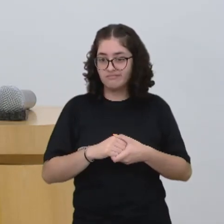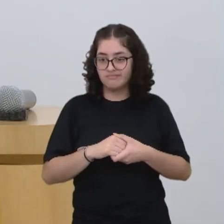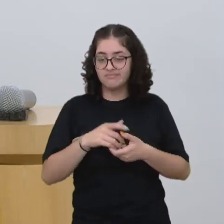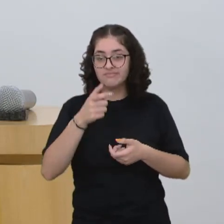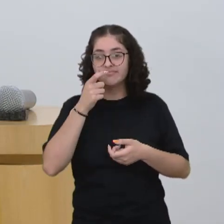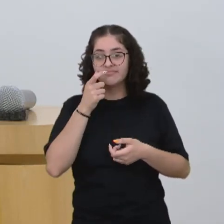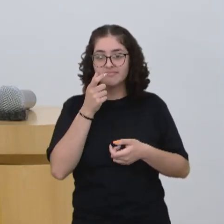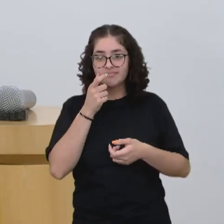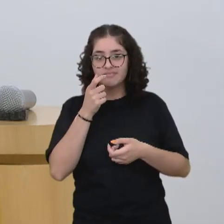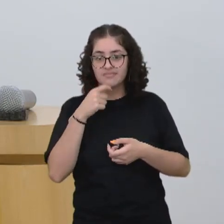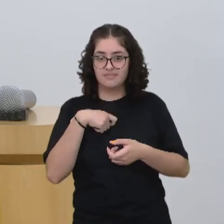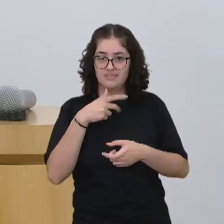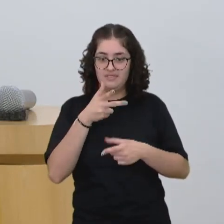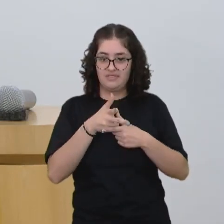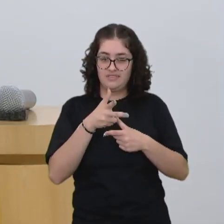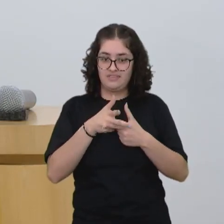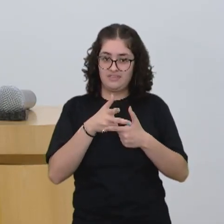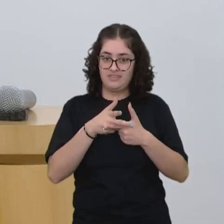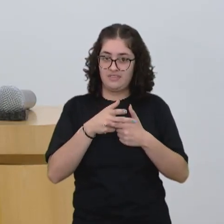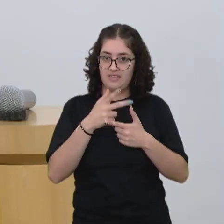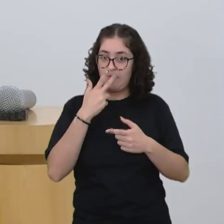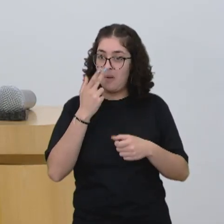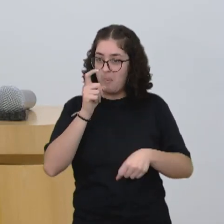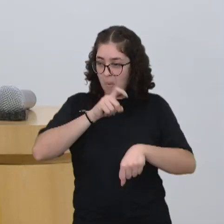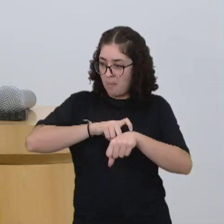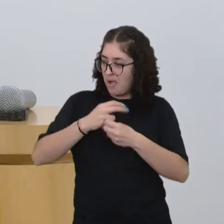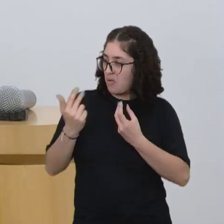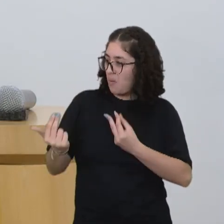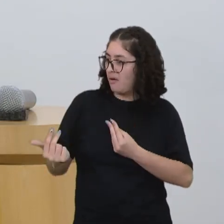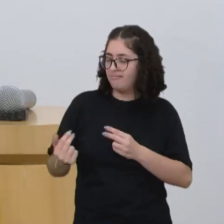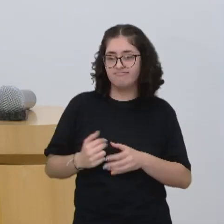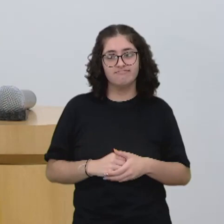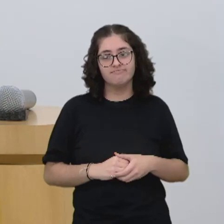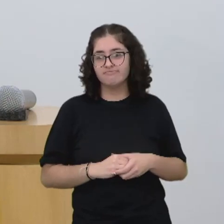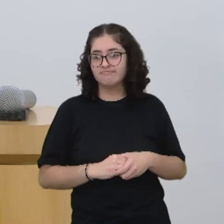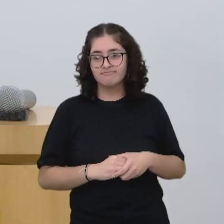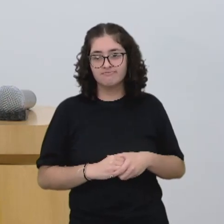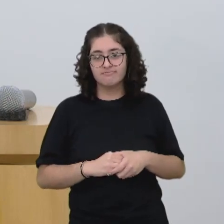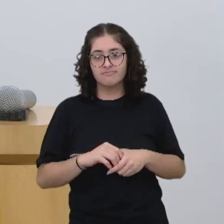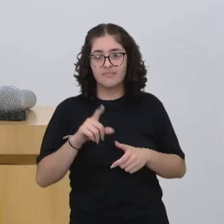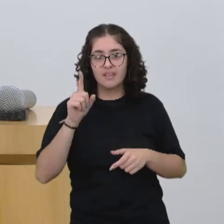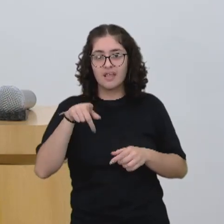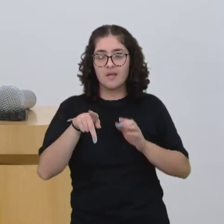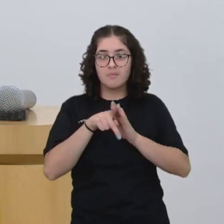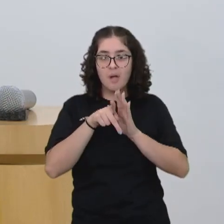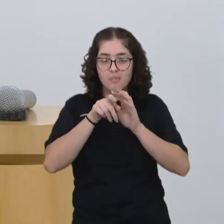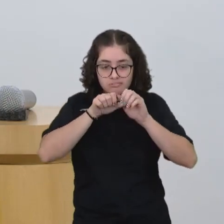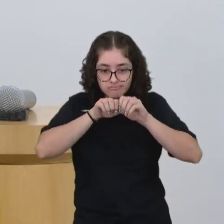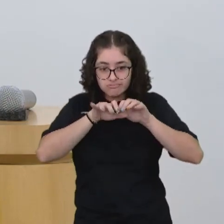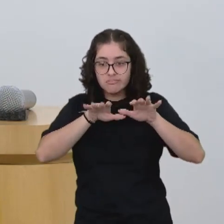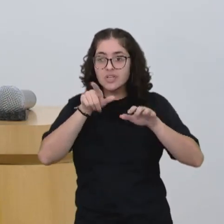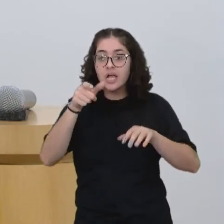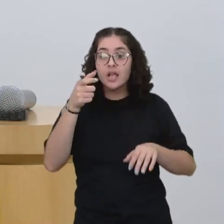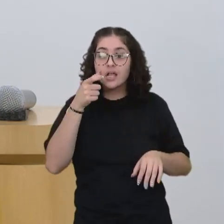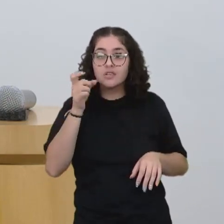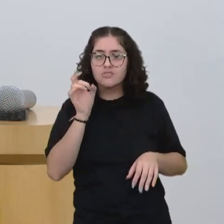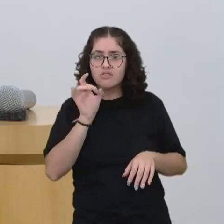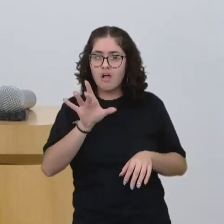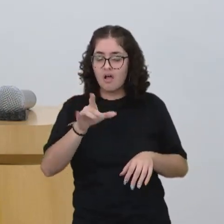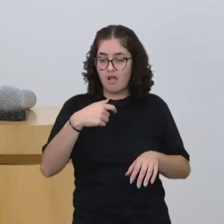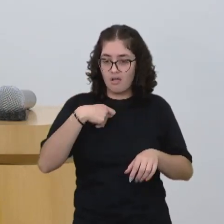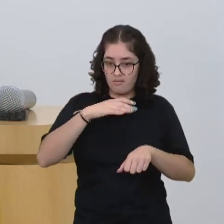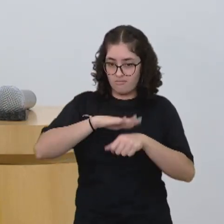essa aula depois que eu gravei. A gente não está no mesmo momento juntos. Então, é uma transmissão. Você só está vendo aquilo que